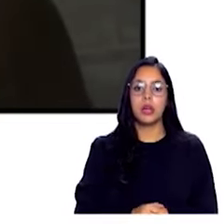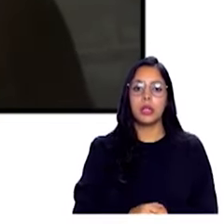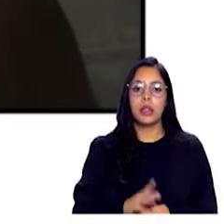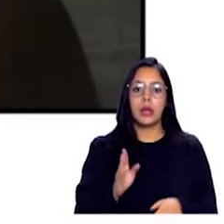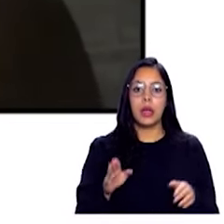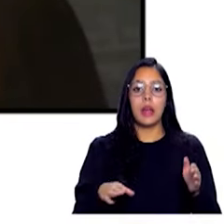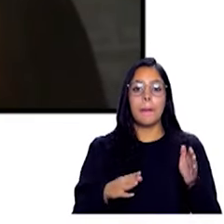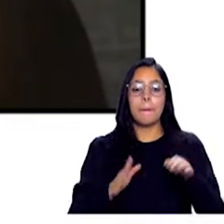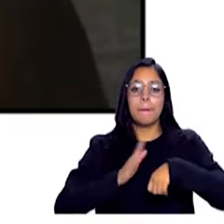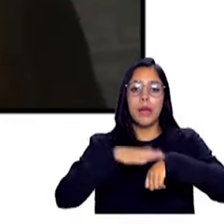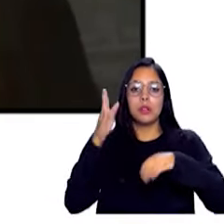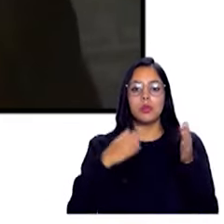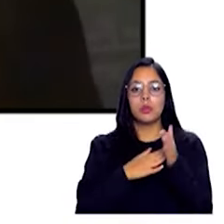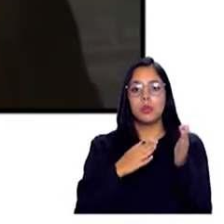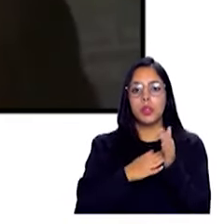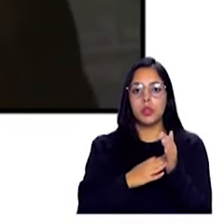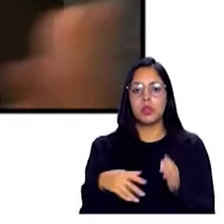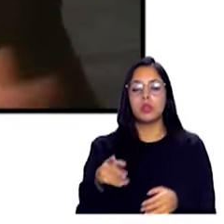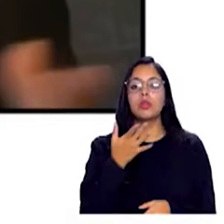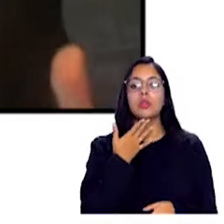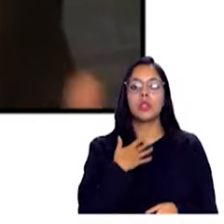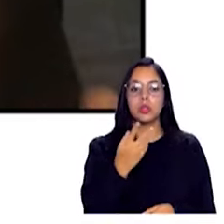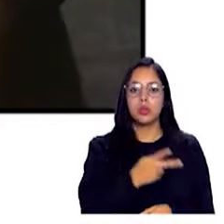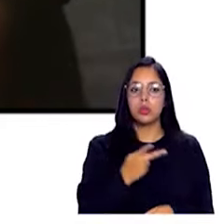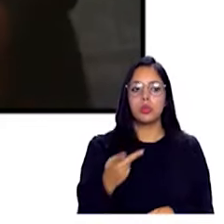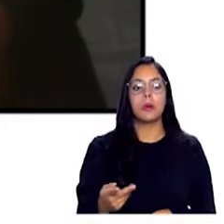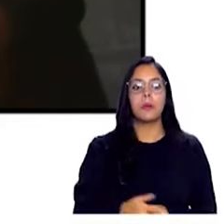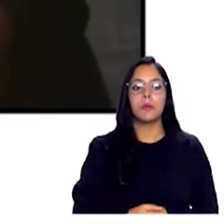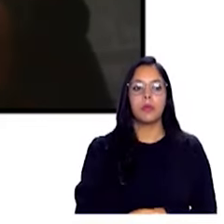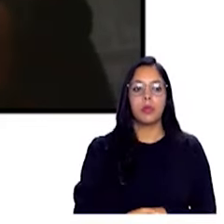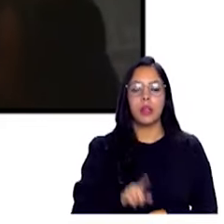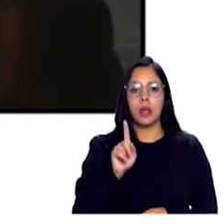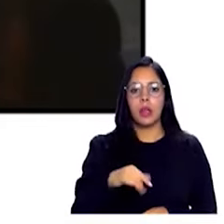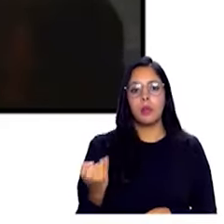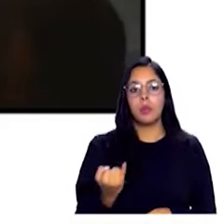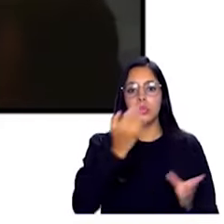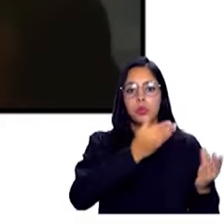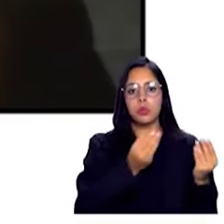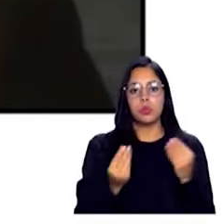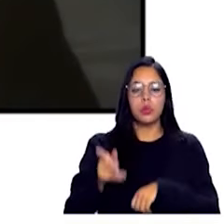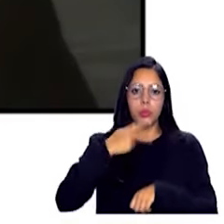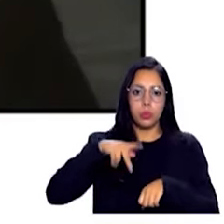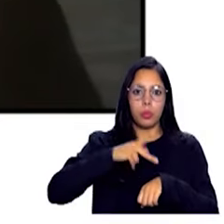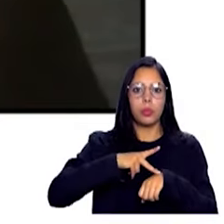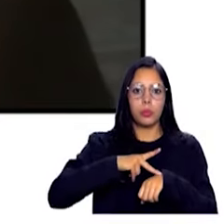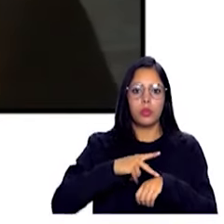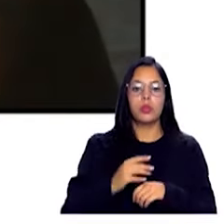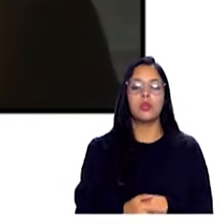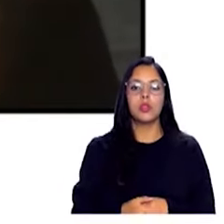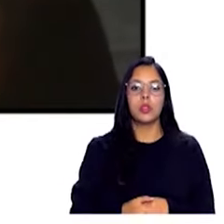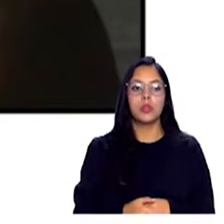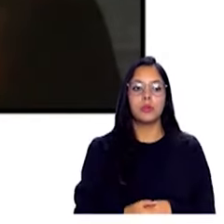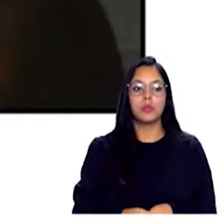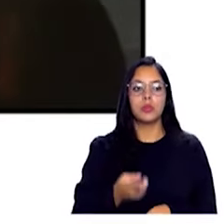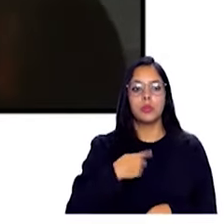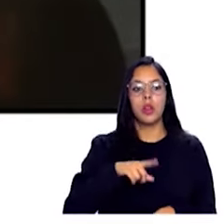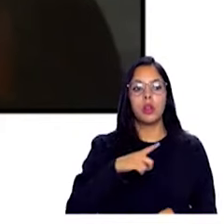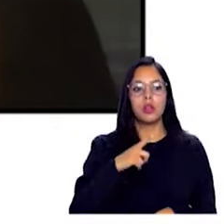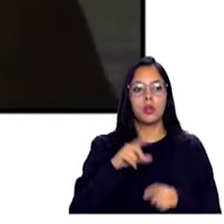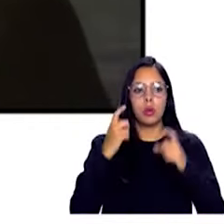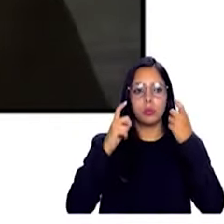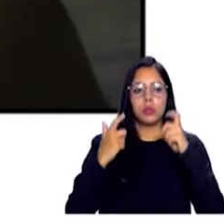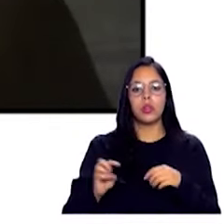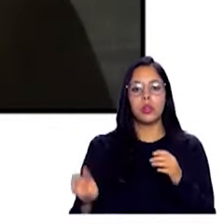interesse das partes né que seja uma impressão uma é uma questão relevante pro país e depois nós temos o parágrafo terceiro do mesmo